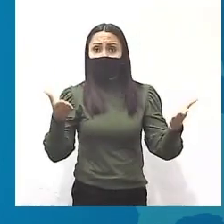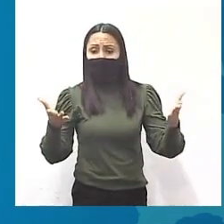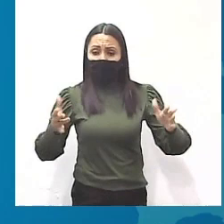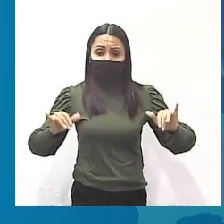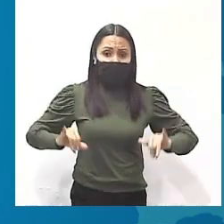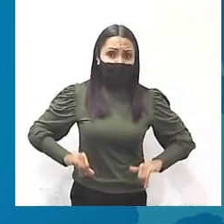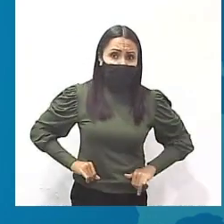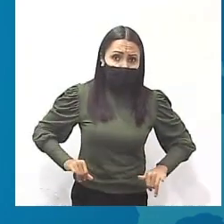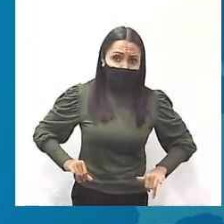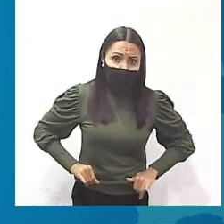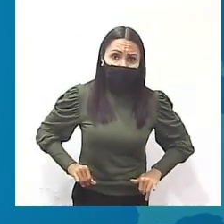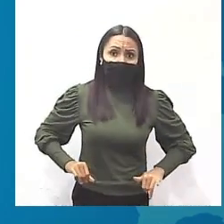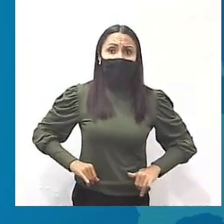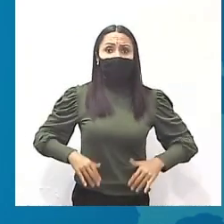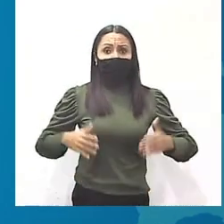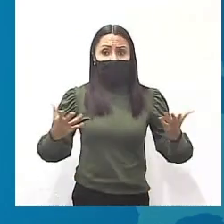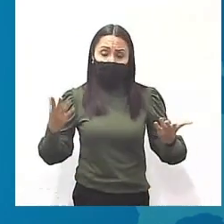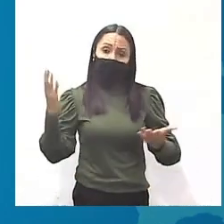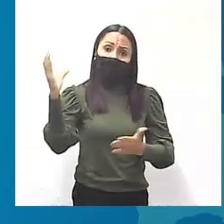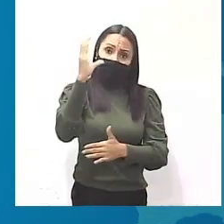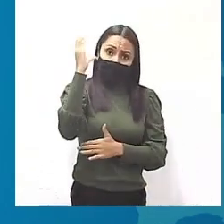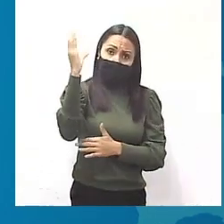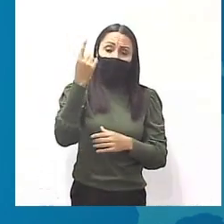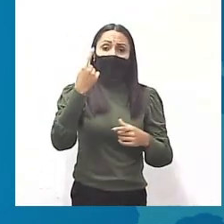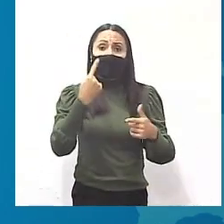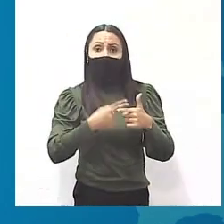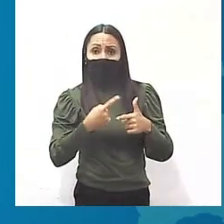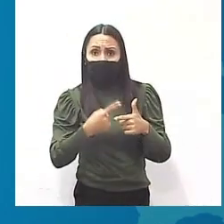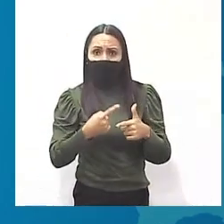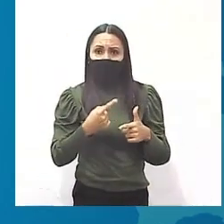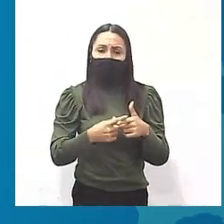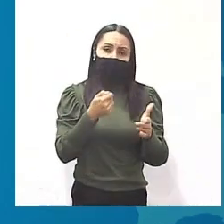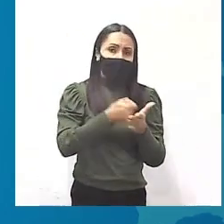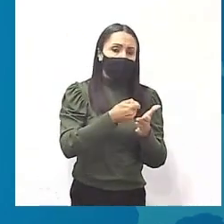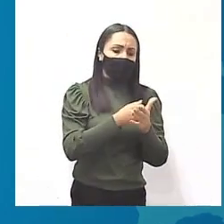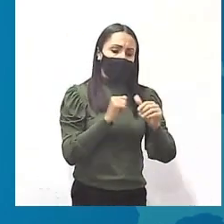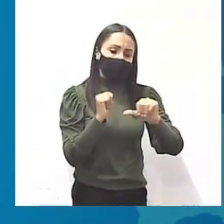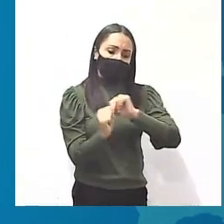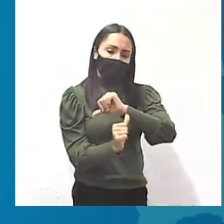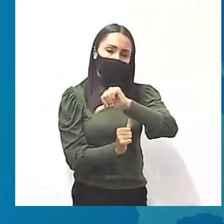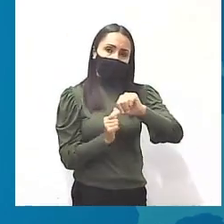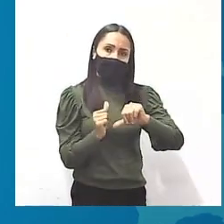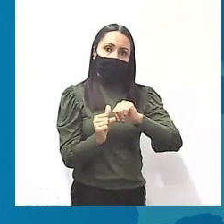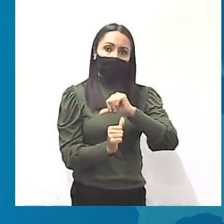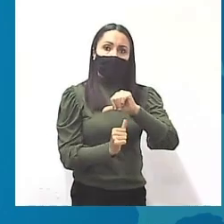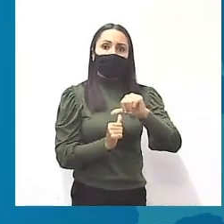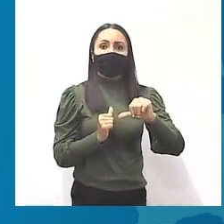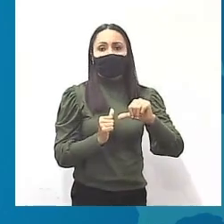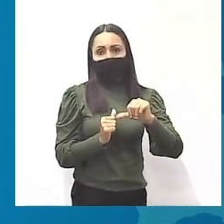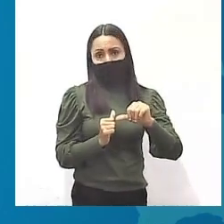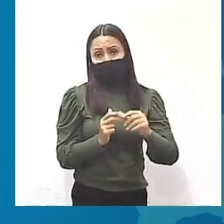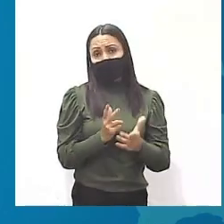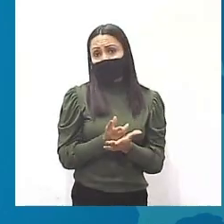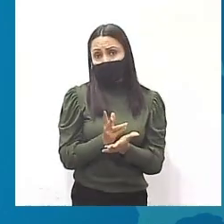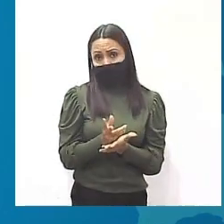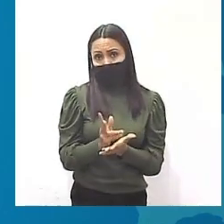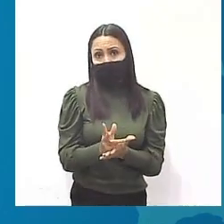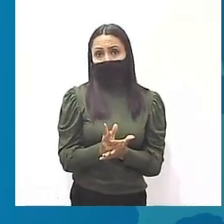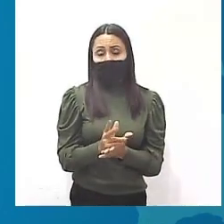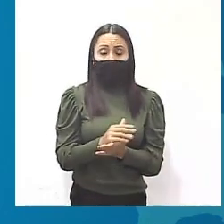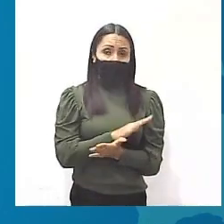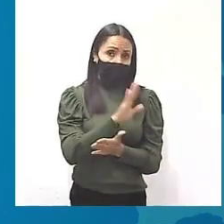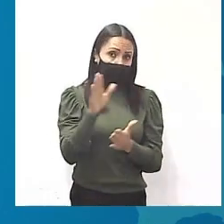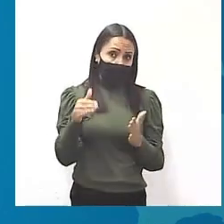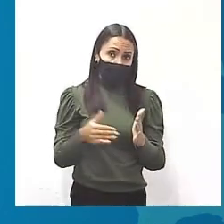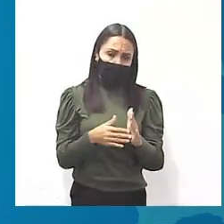esses impactos climáticos, porque isso daí vai exigir mudanças sem precedentes. Isso em todas